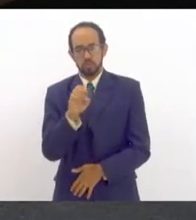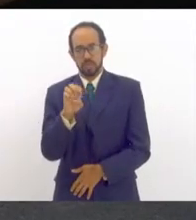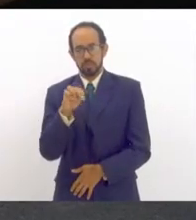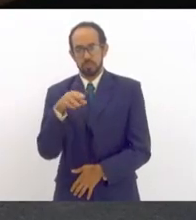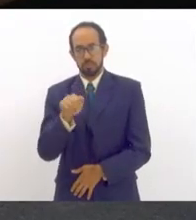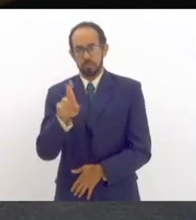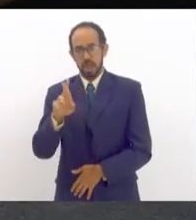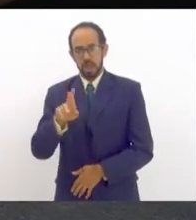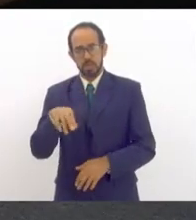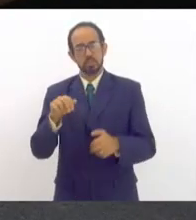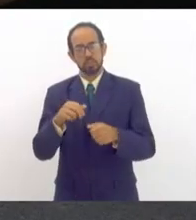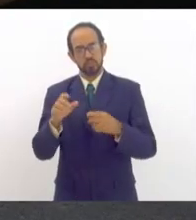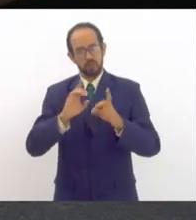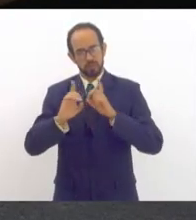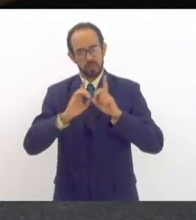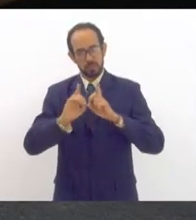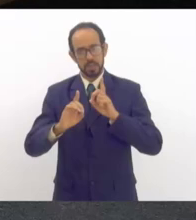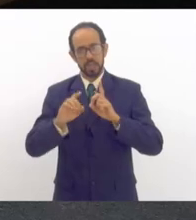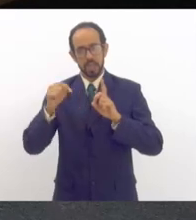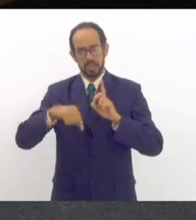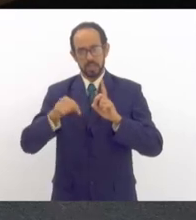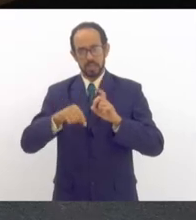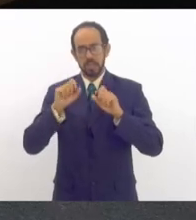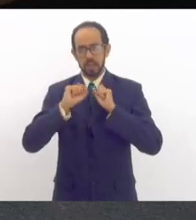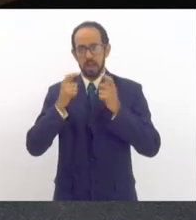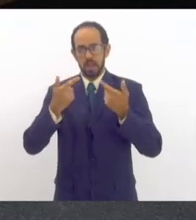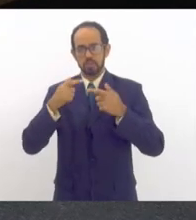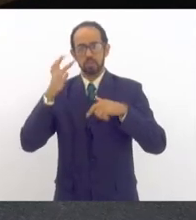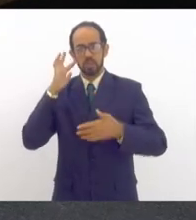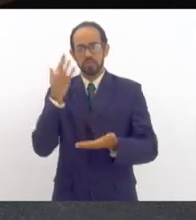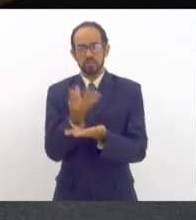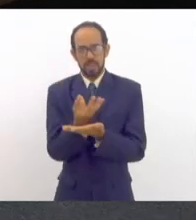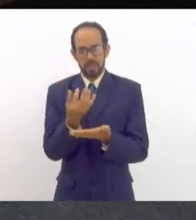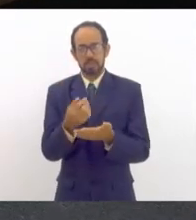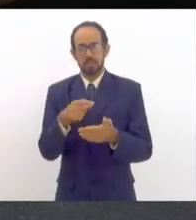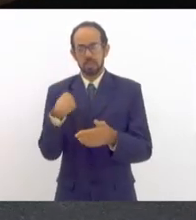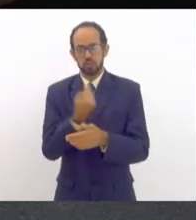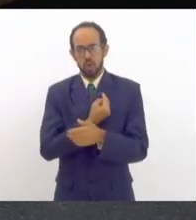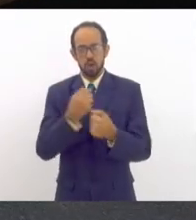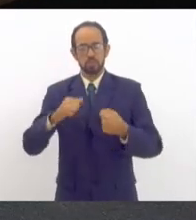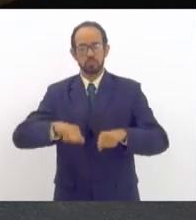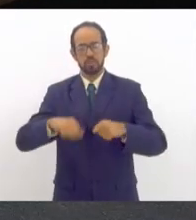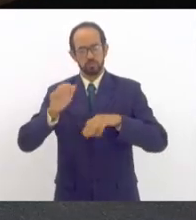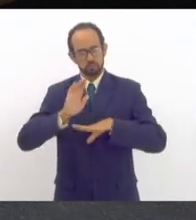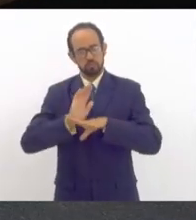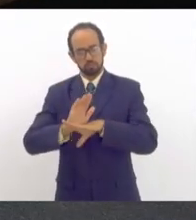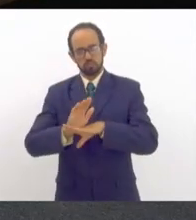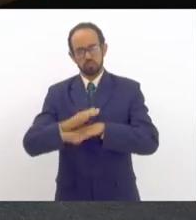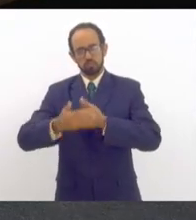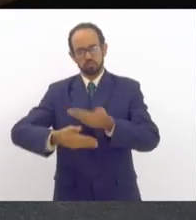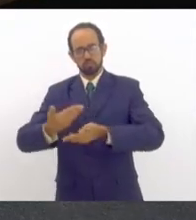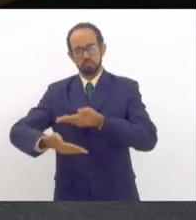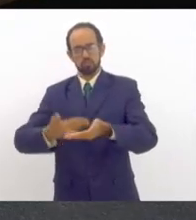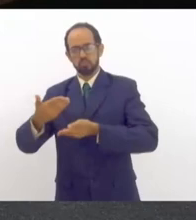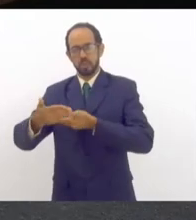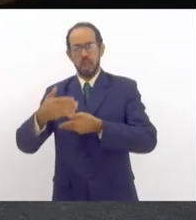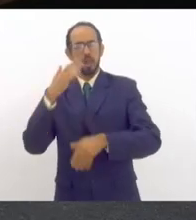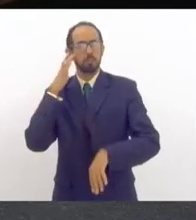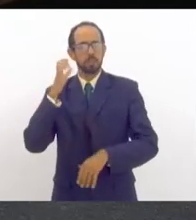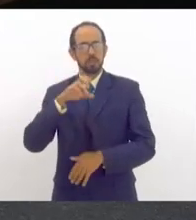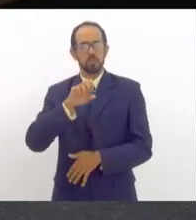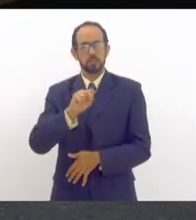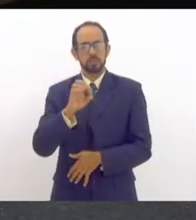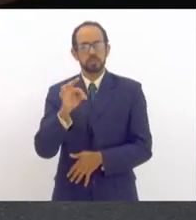faremos esse debate aqui nessa casa eu tenho certeza que daremos a nossa contribuição amanhã o Superior Tribunal de Justiça vai